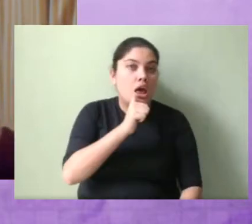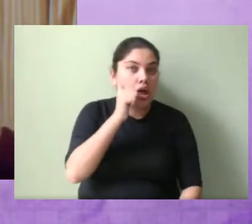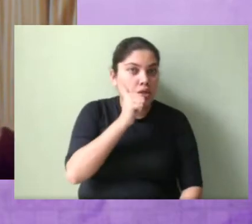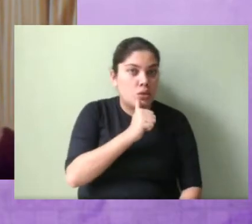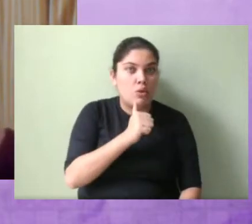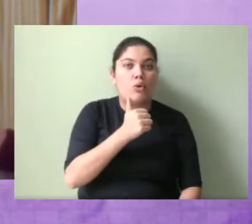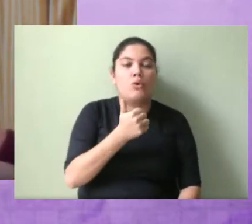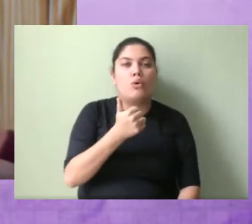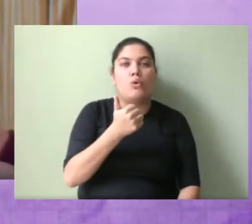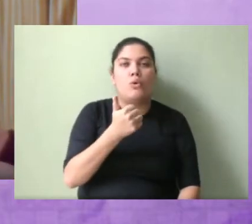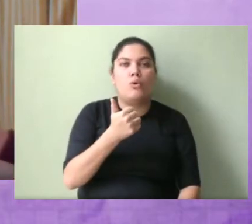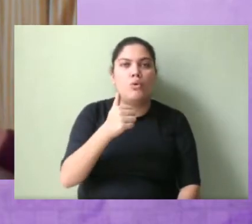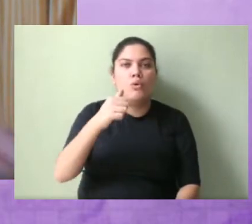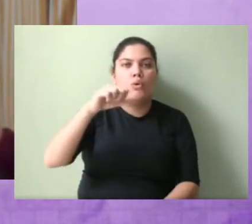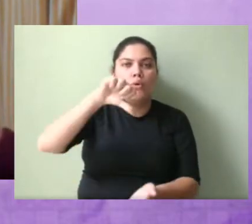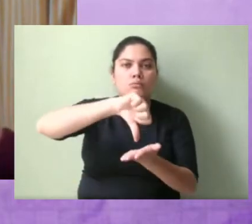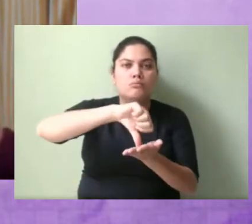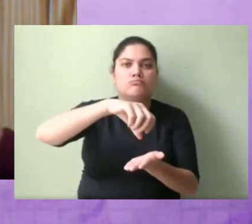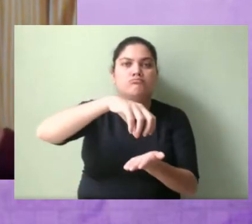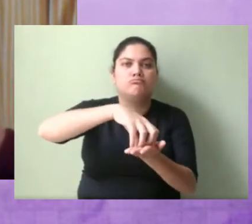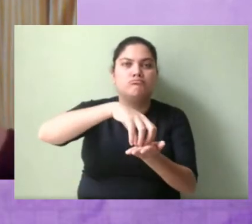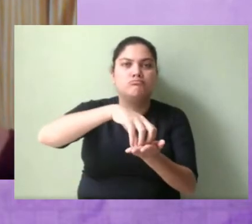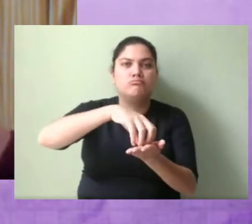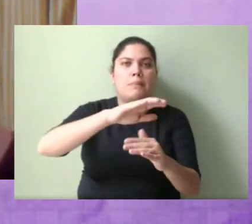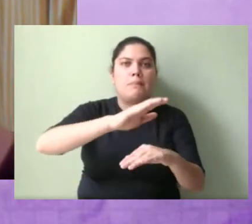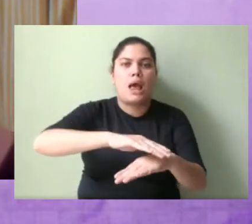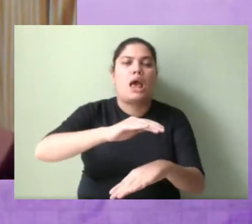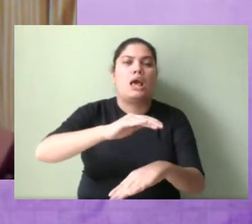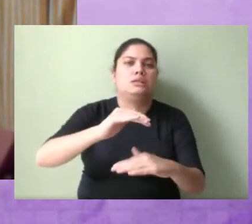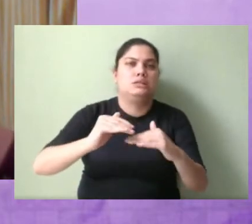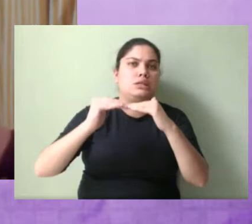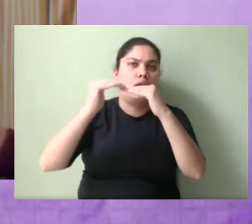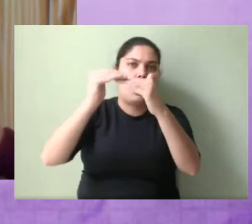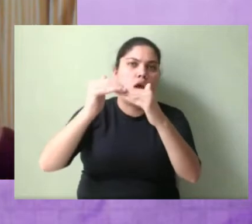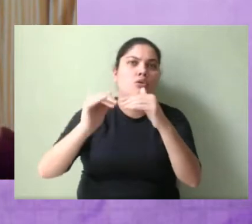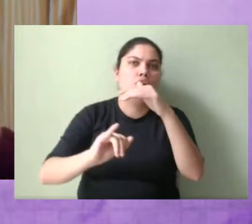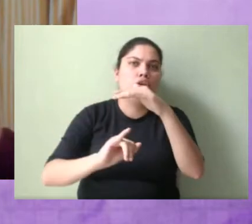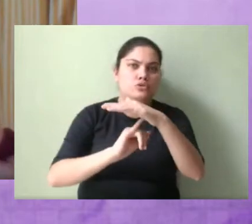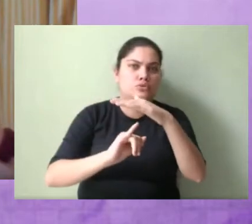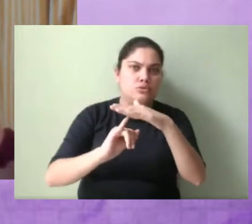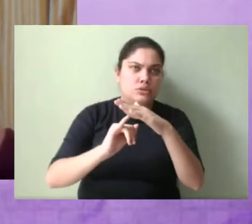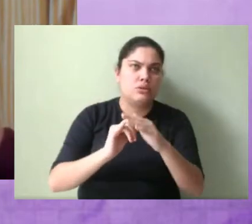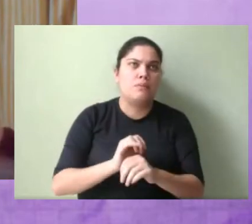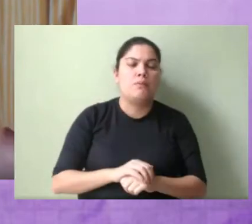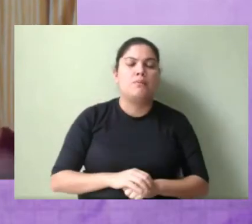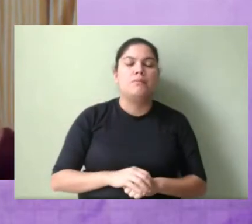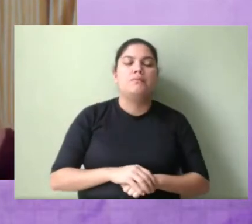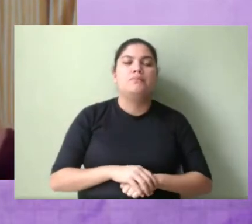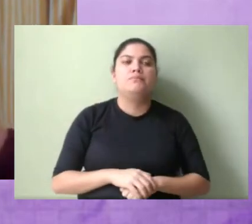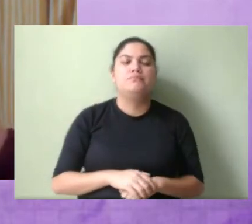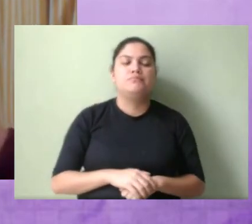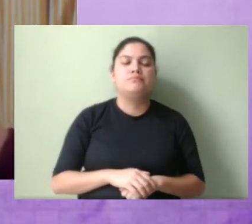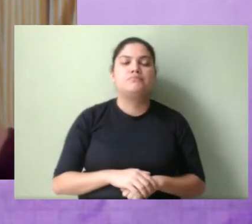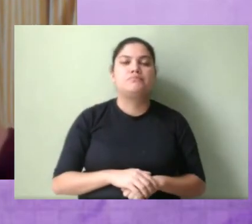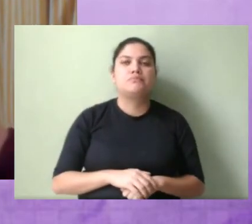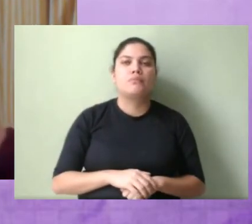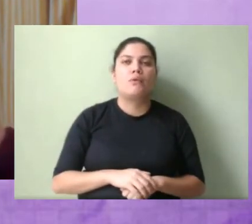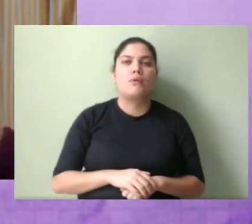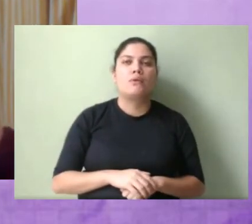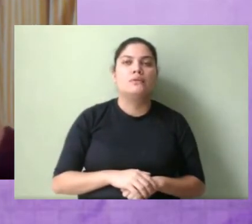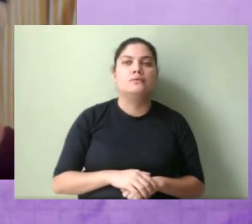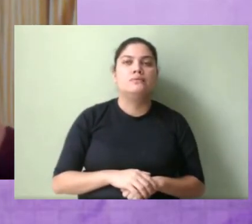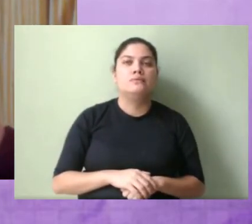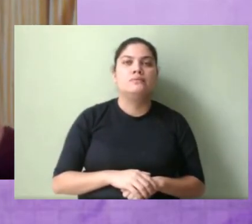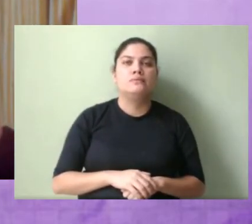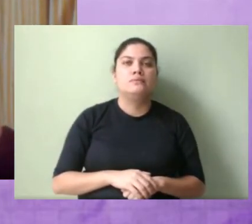nosso caso, por exemplo, professoras, somos professoras, hoje em dia a gente tem uma reitora, né, que é uma mulher no cargo